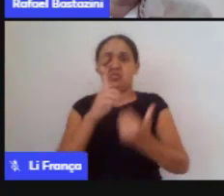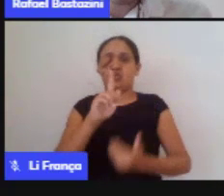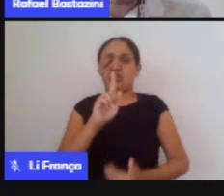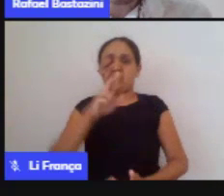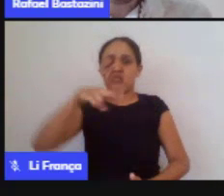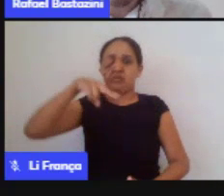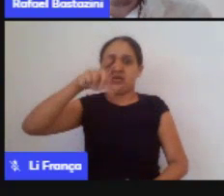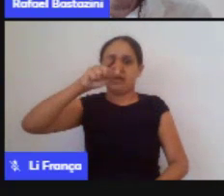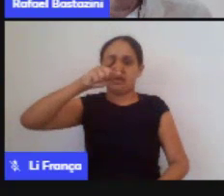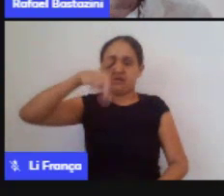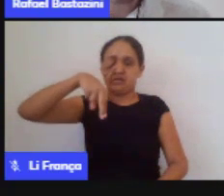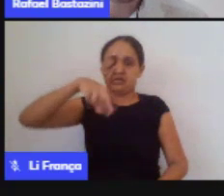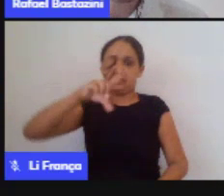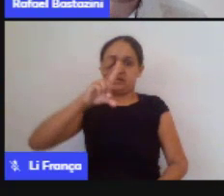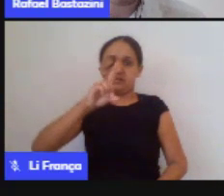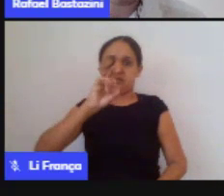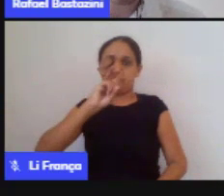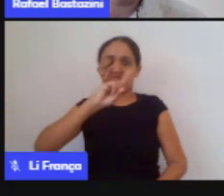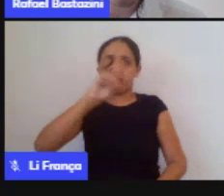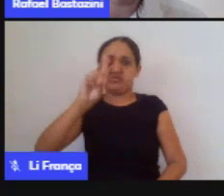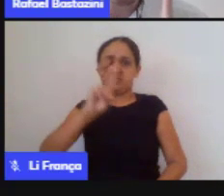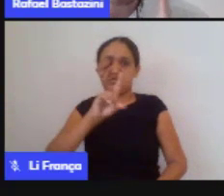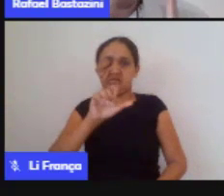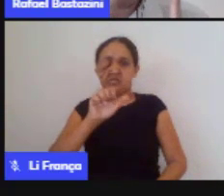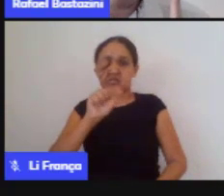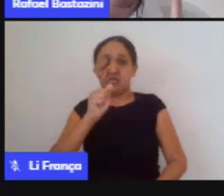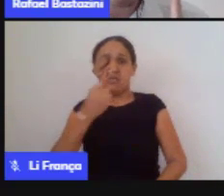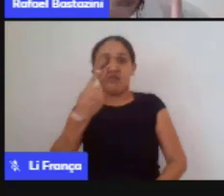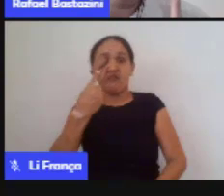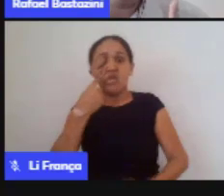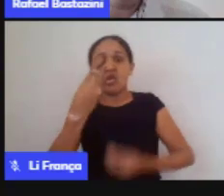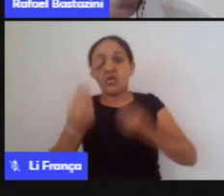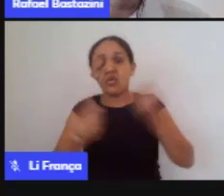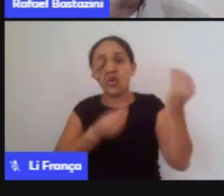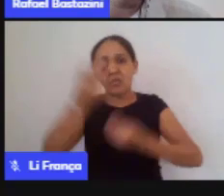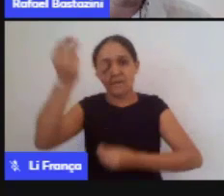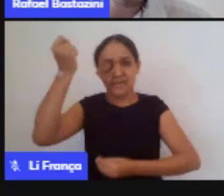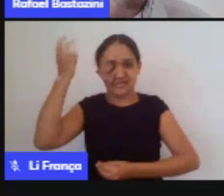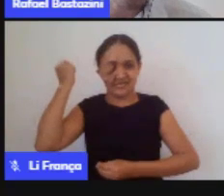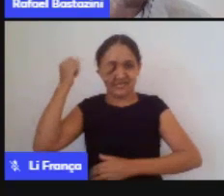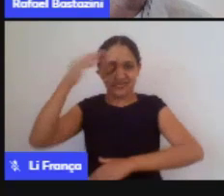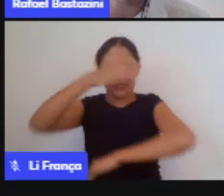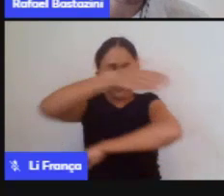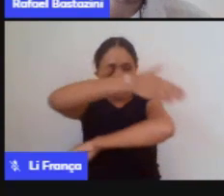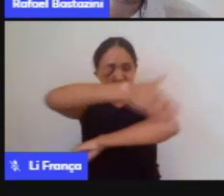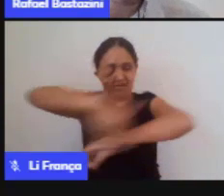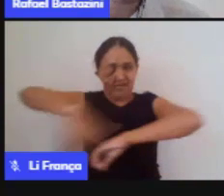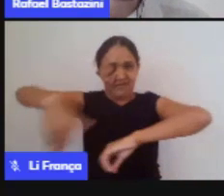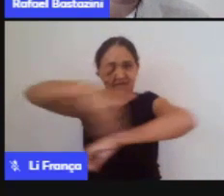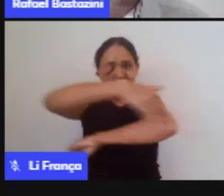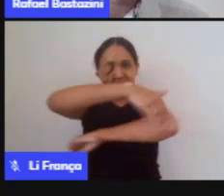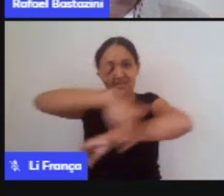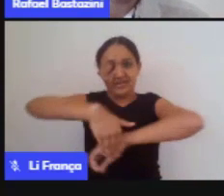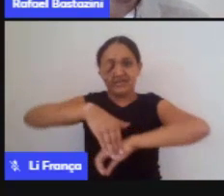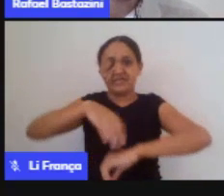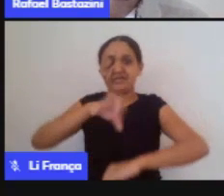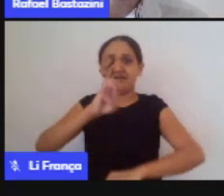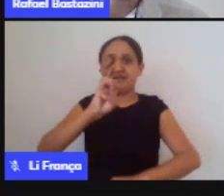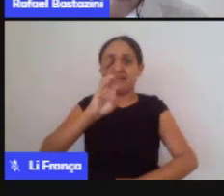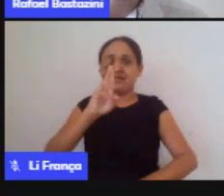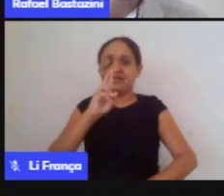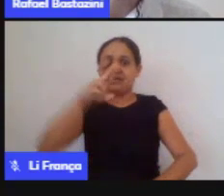olhem, observem como que era a Avenida Ernesto Geisel e percebam também as ocupações irregulares